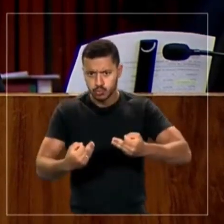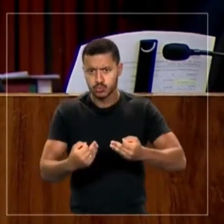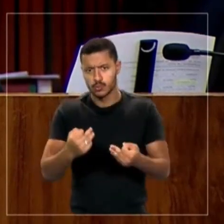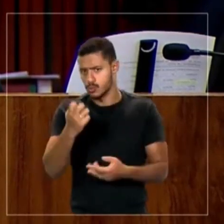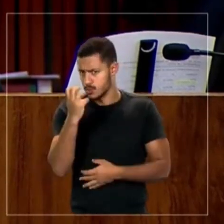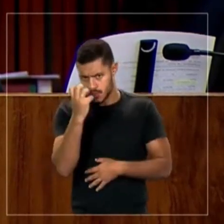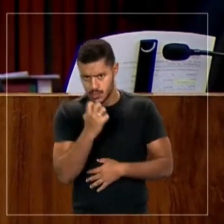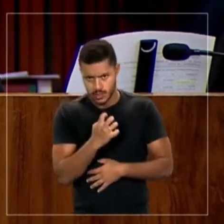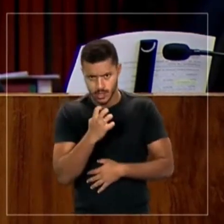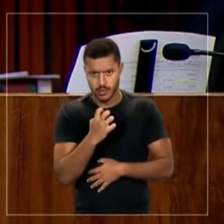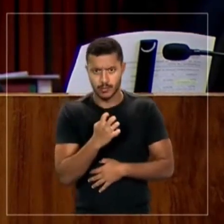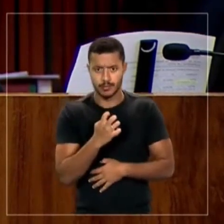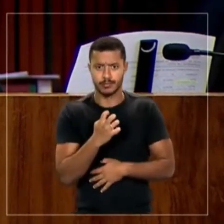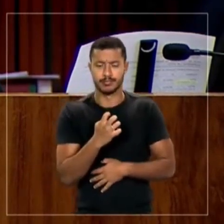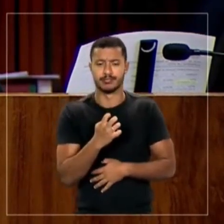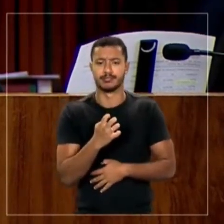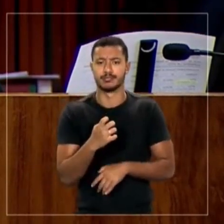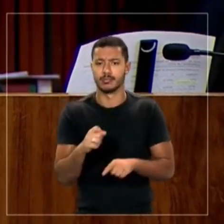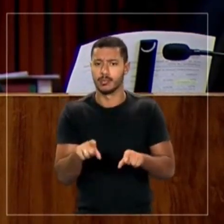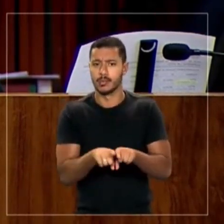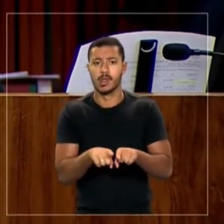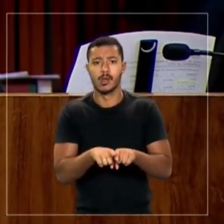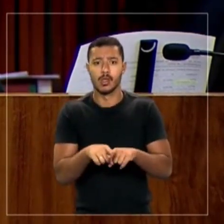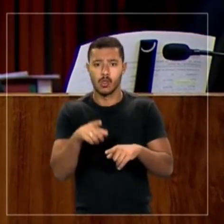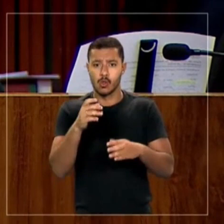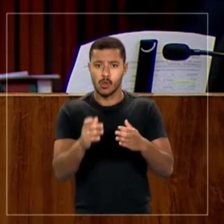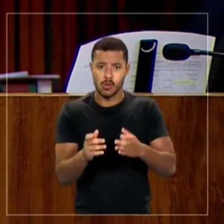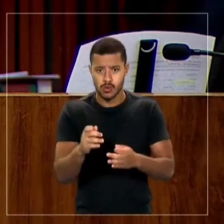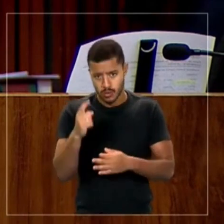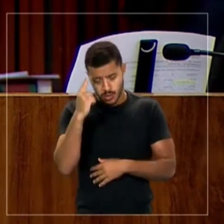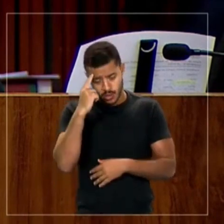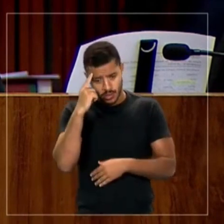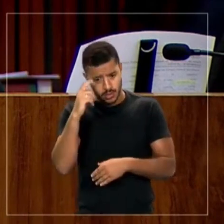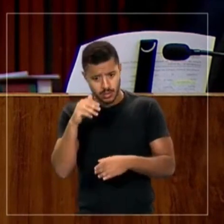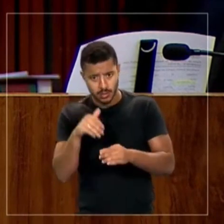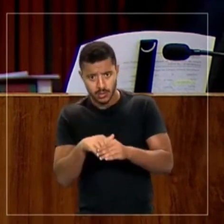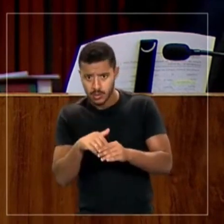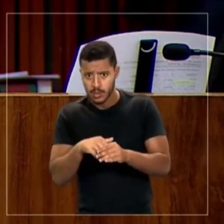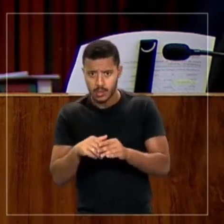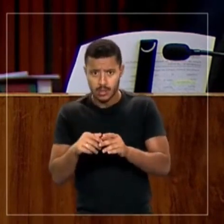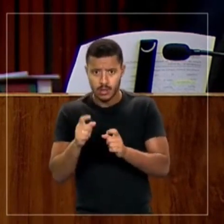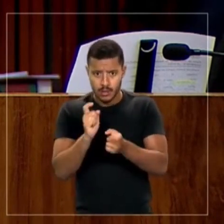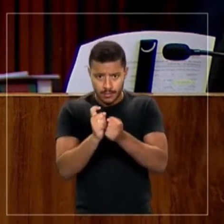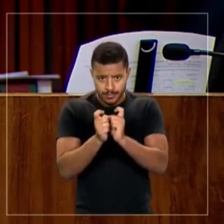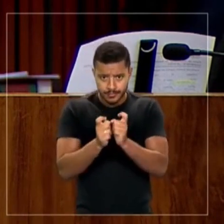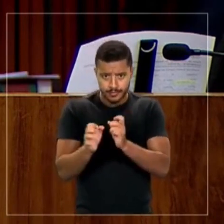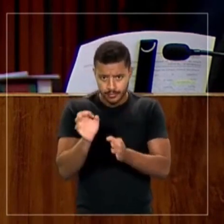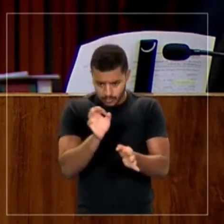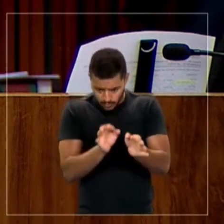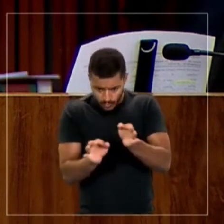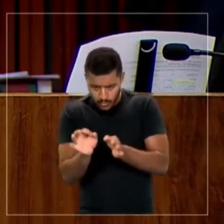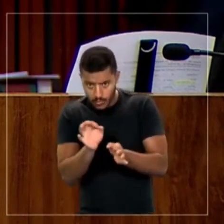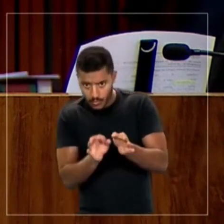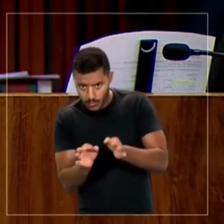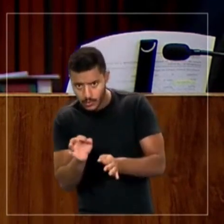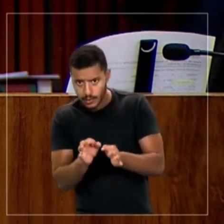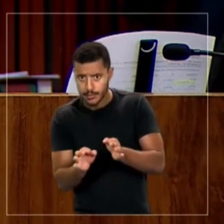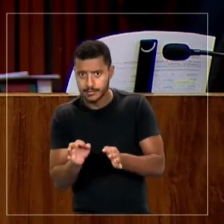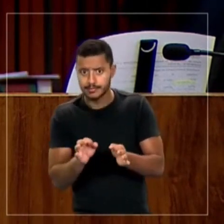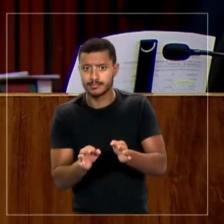célere, um órgão que, ao mesmo tempo, julga as questões eleitorais, administra e organiza